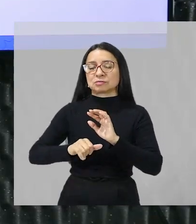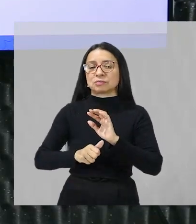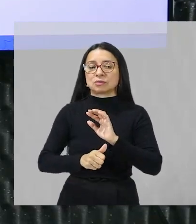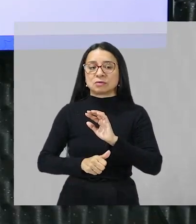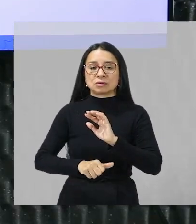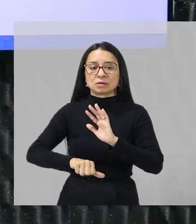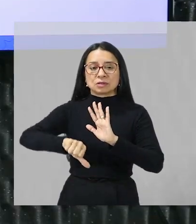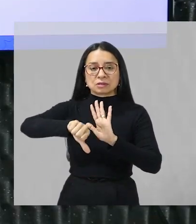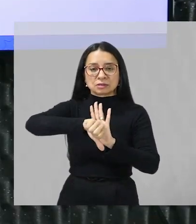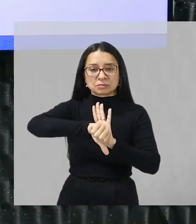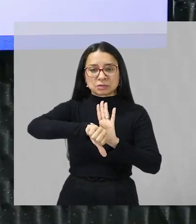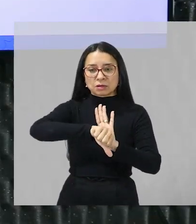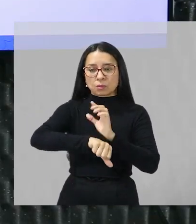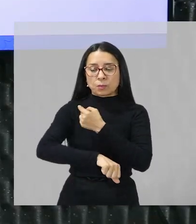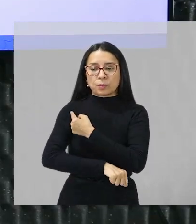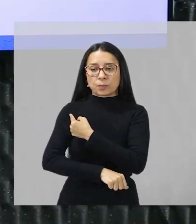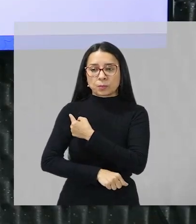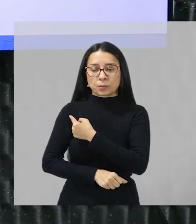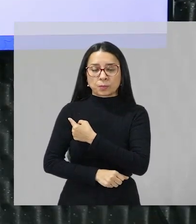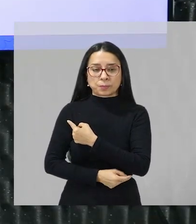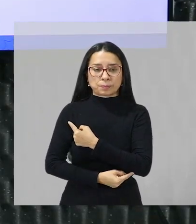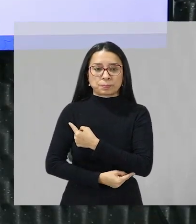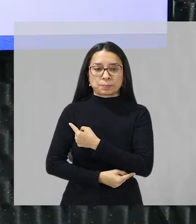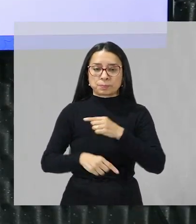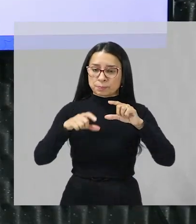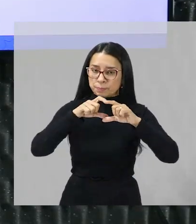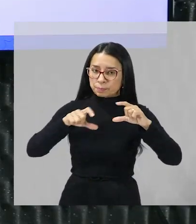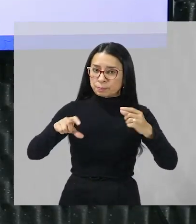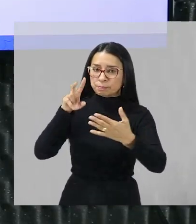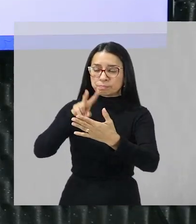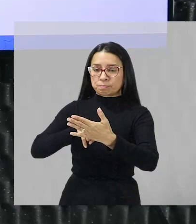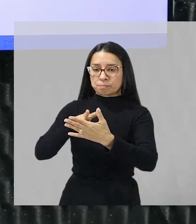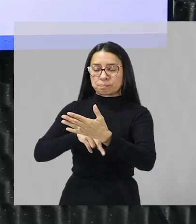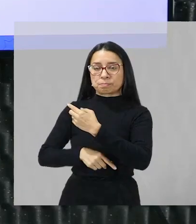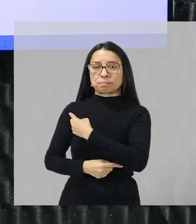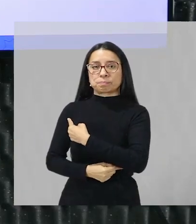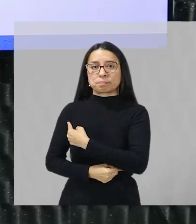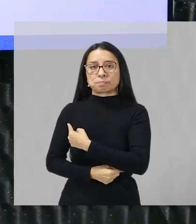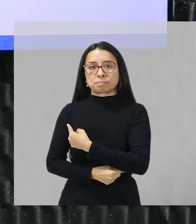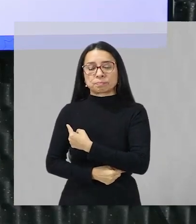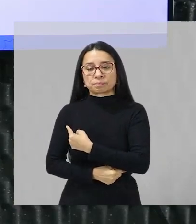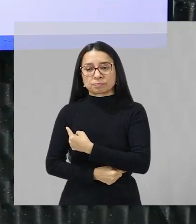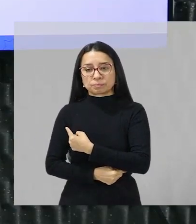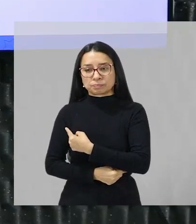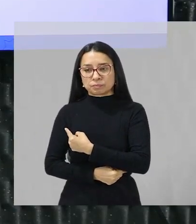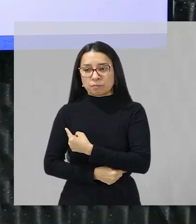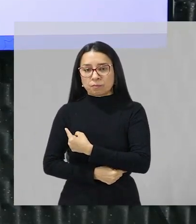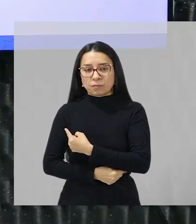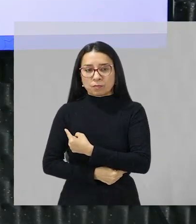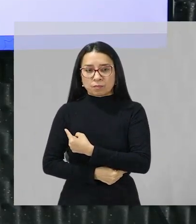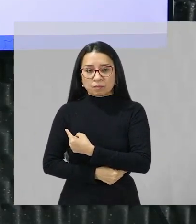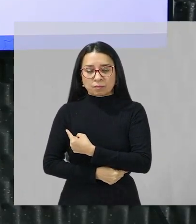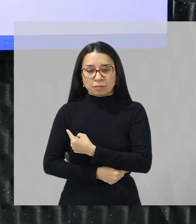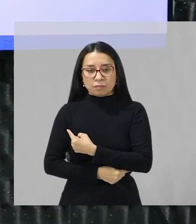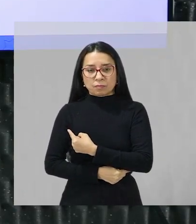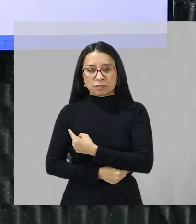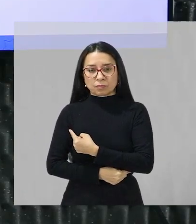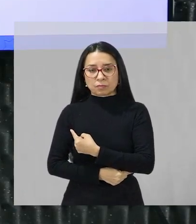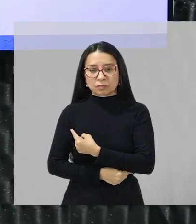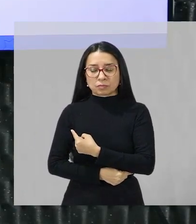critério racial se tornou elemento explicativo das diferenças de aptidões profissionais e das tendências